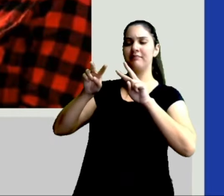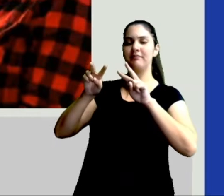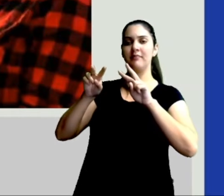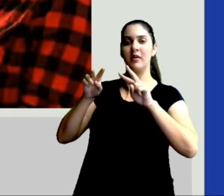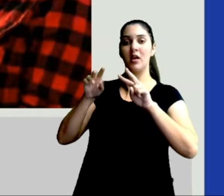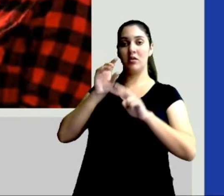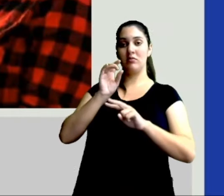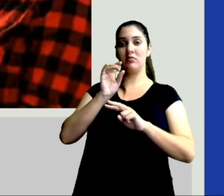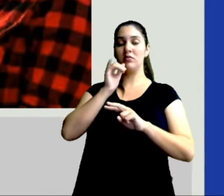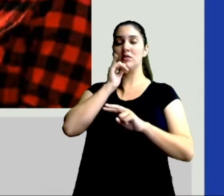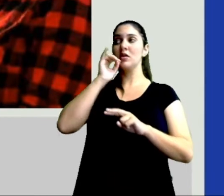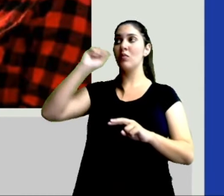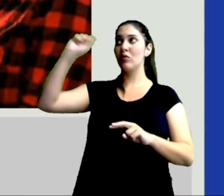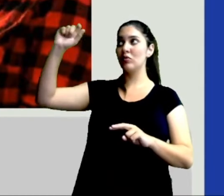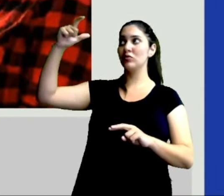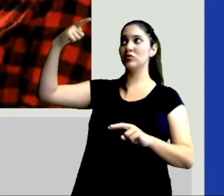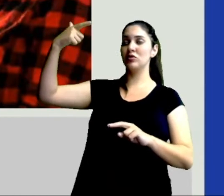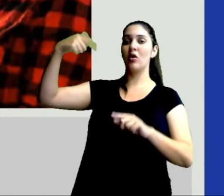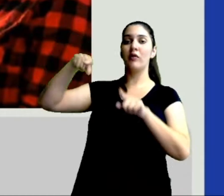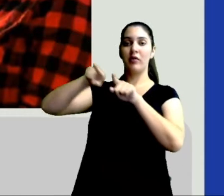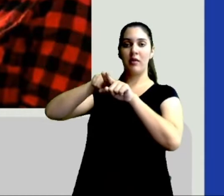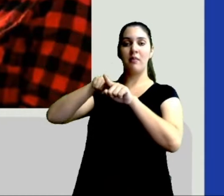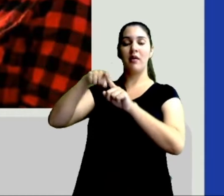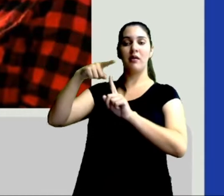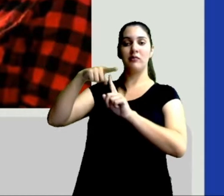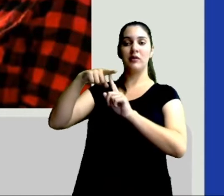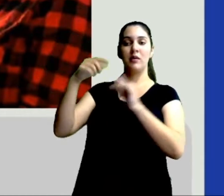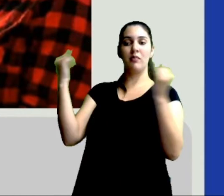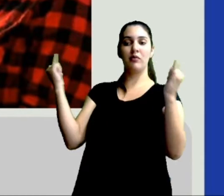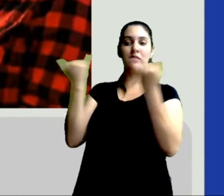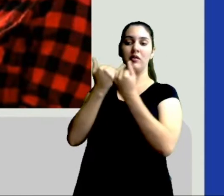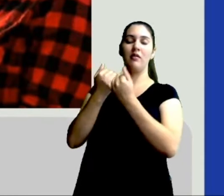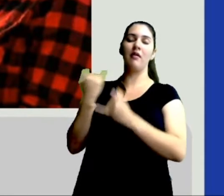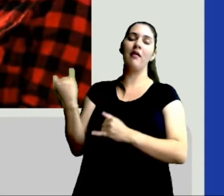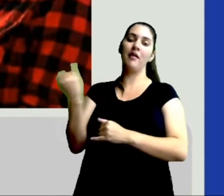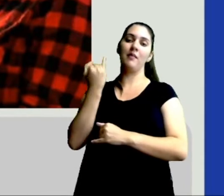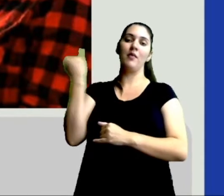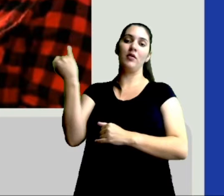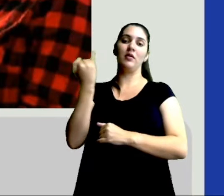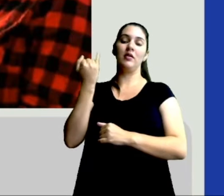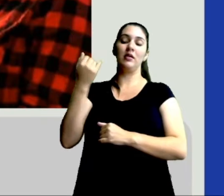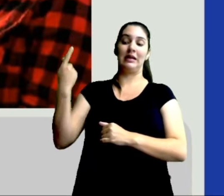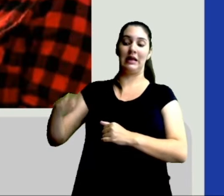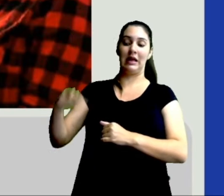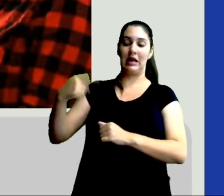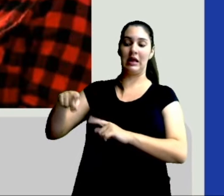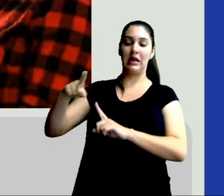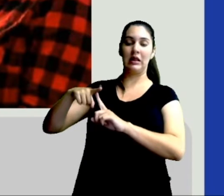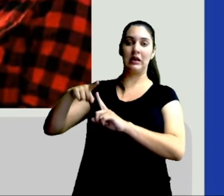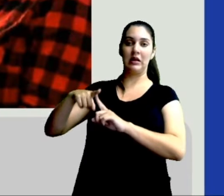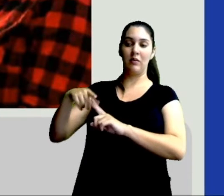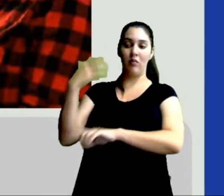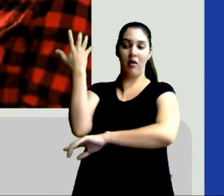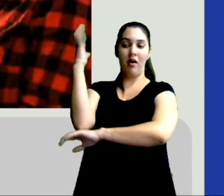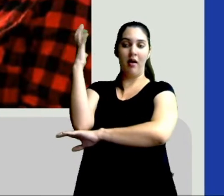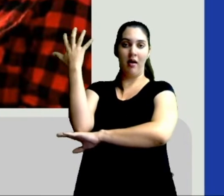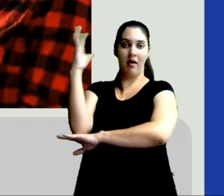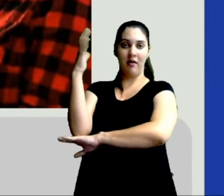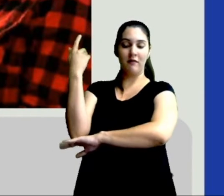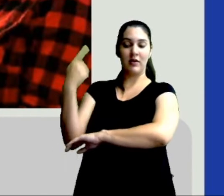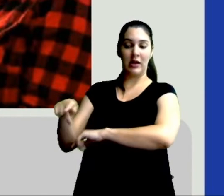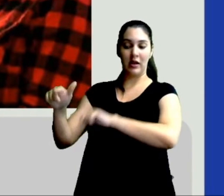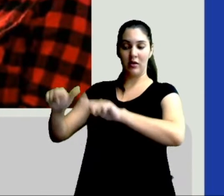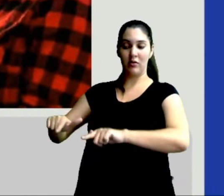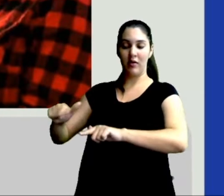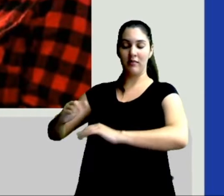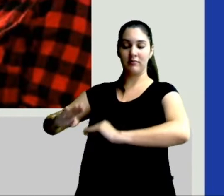o sol, que também é uma fonte de energia, é fundamental para que aquela vegetação, aquela planta daquela lavoura,